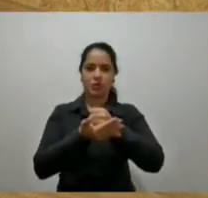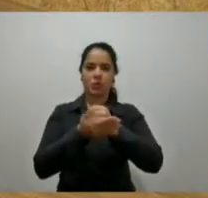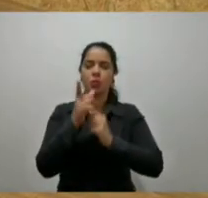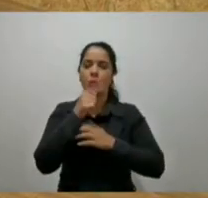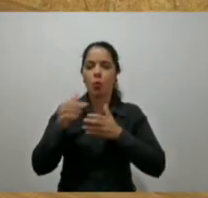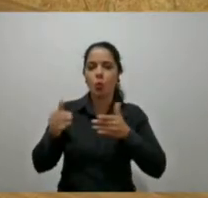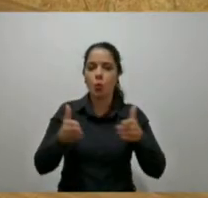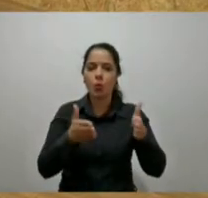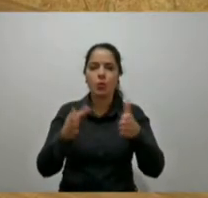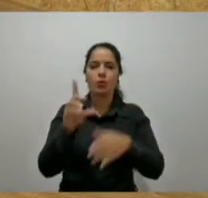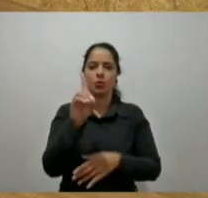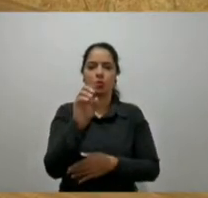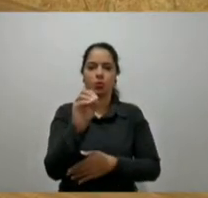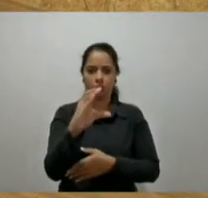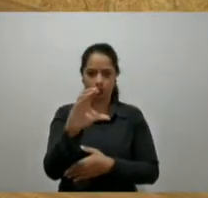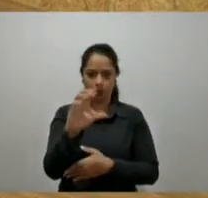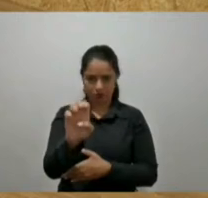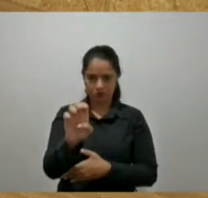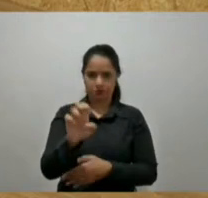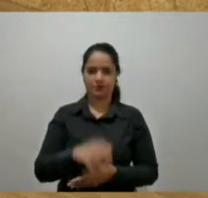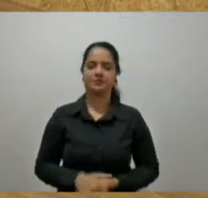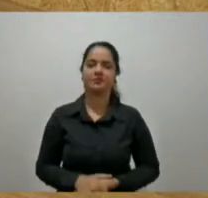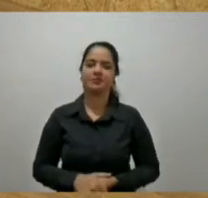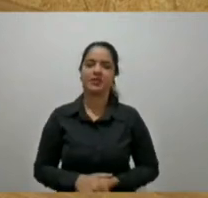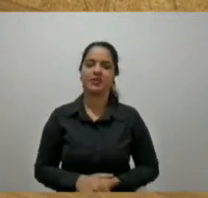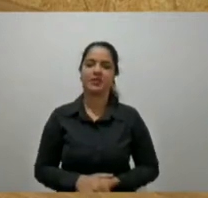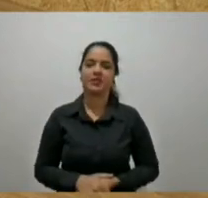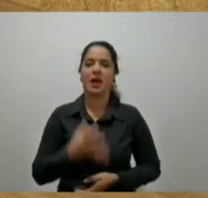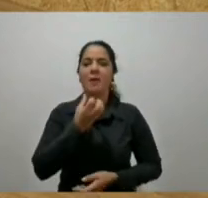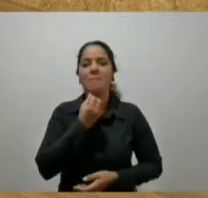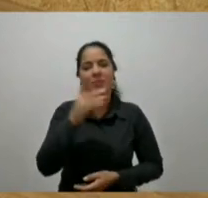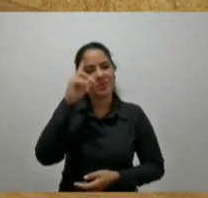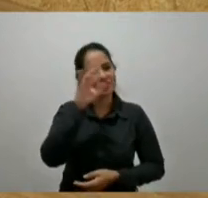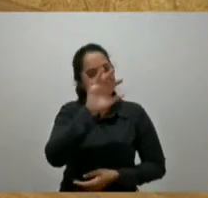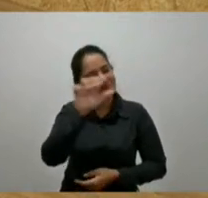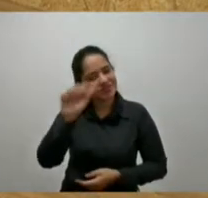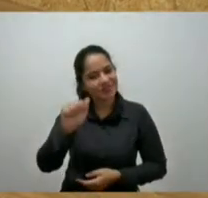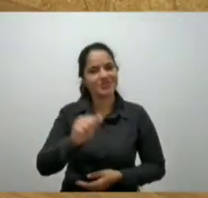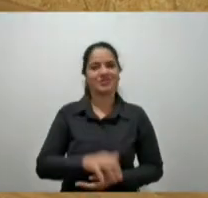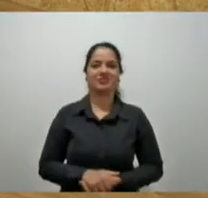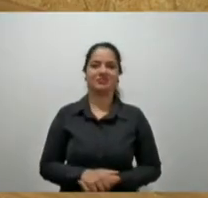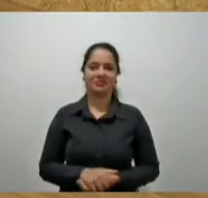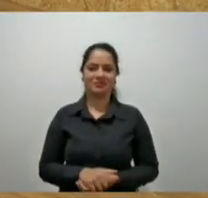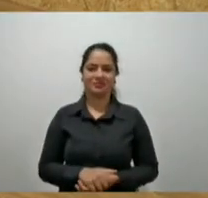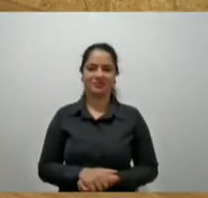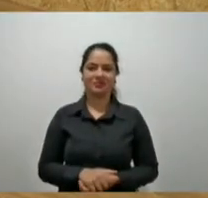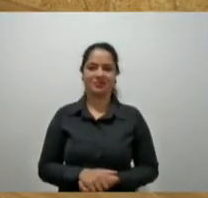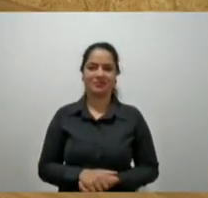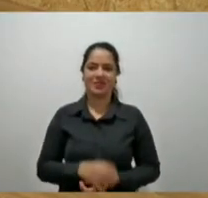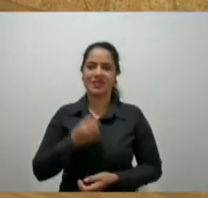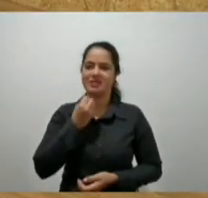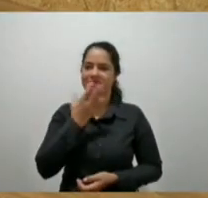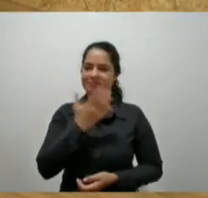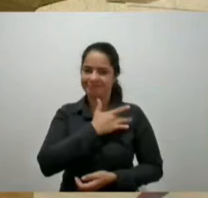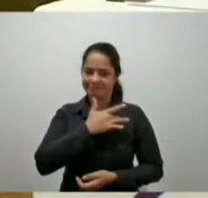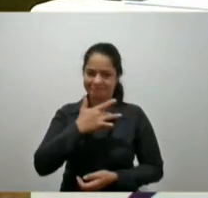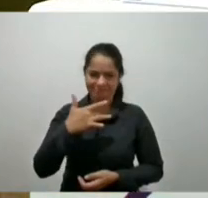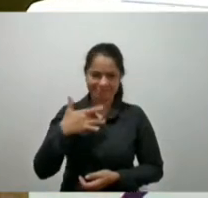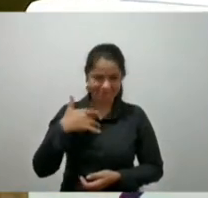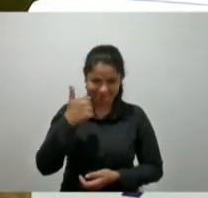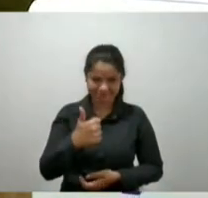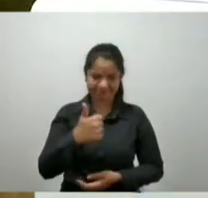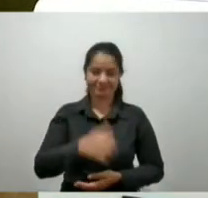gente. Bom dia. Tudo bem com vocês, hein, Vitória? Tudo bem, tudo certo. Eu queria, Sebastião, que você começasse, por favor,